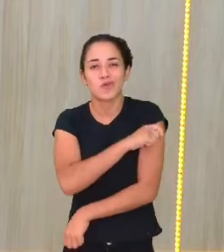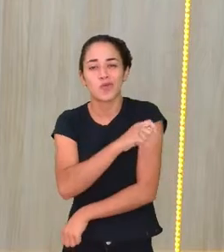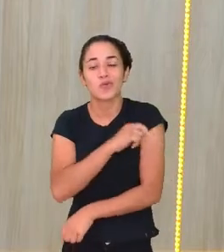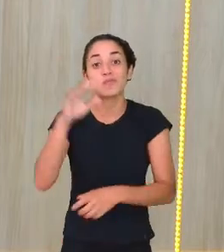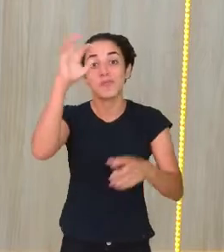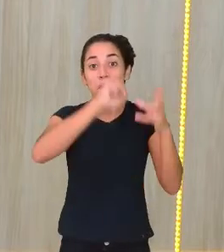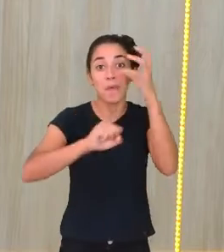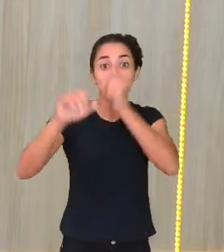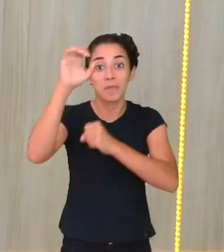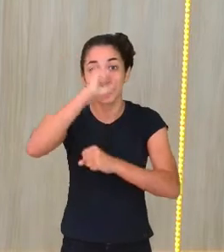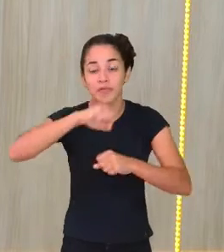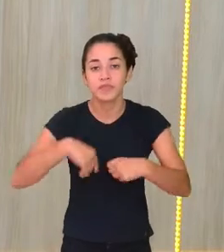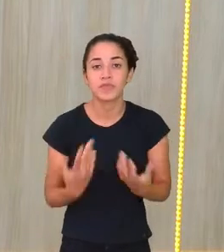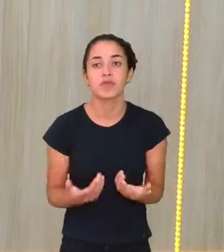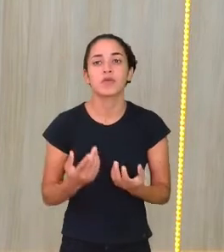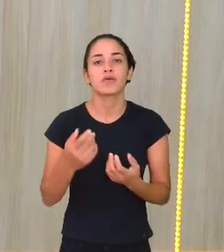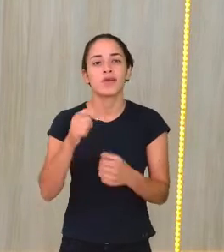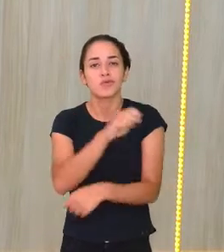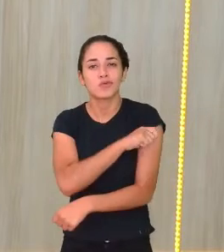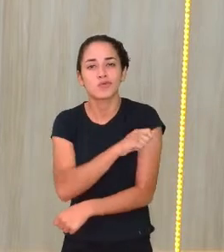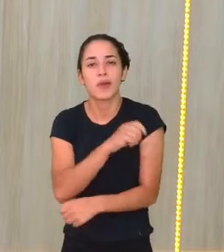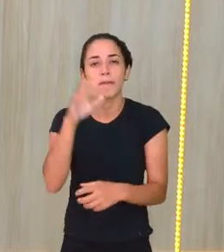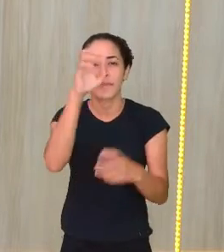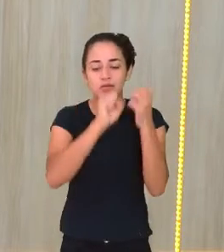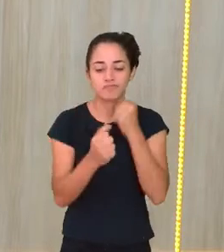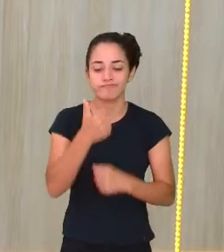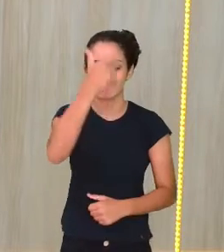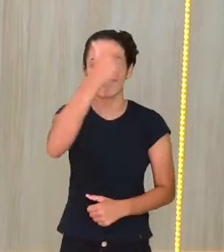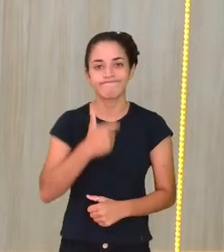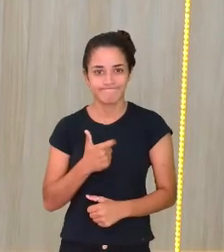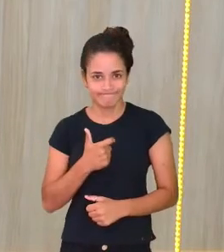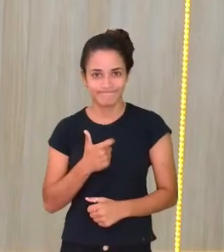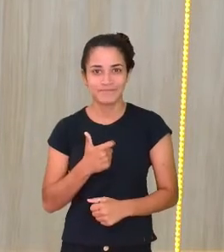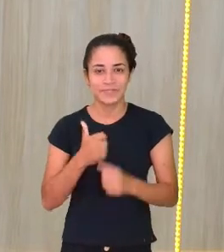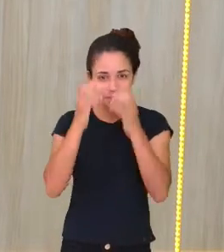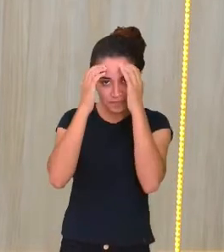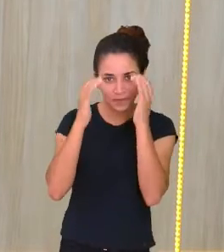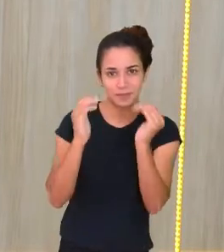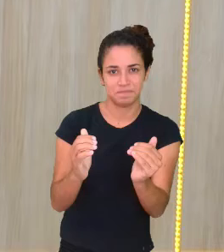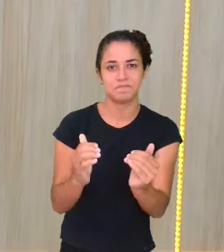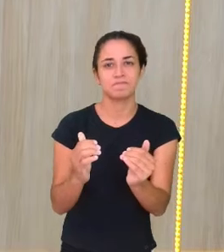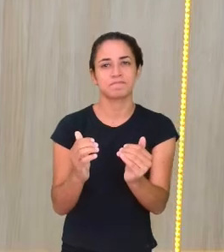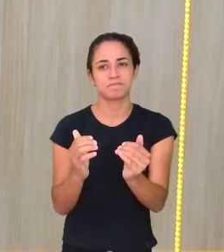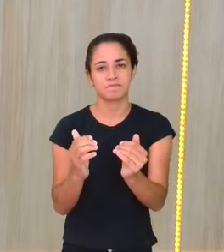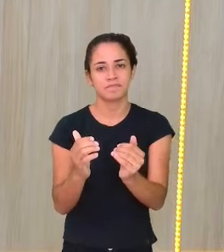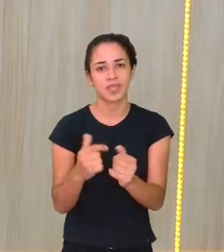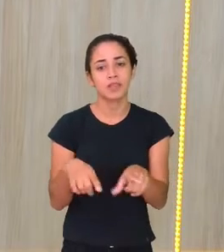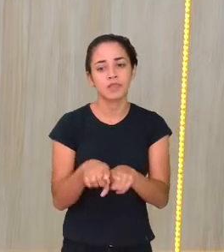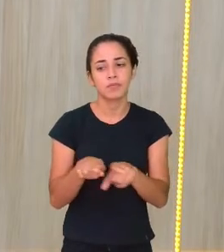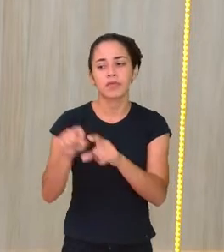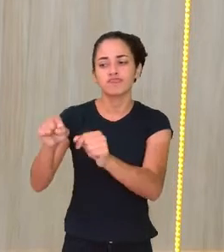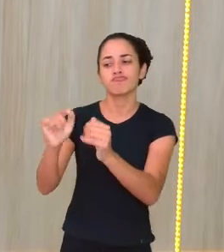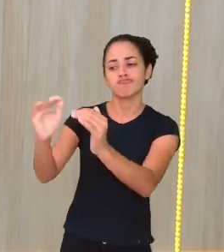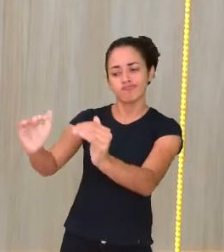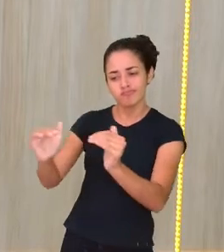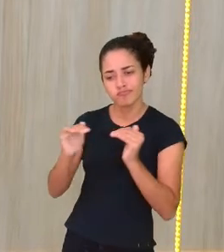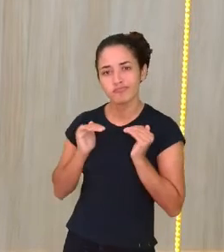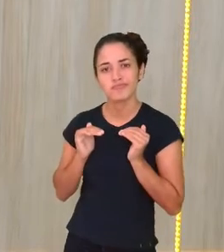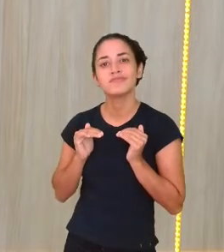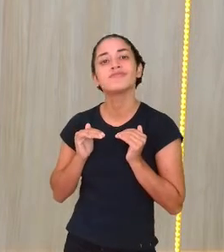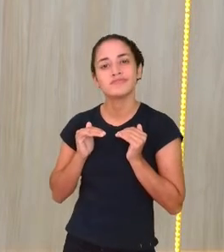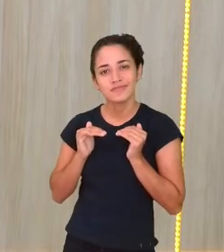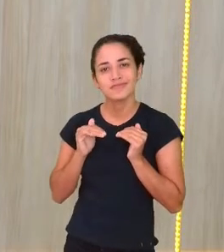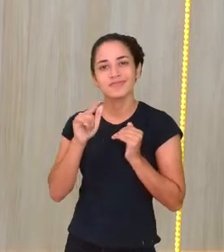está aprendendo a ser, aprendendo a ter respeito, a ser respeitado.